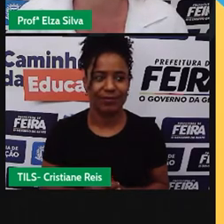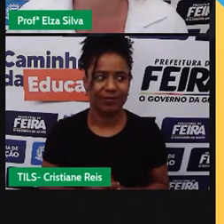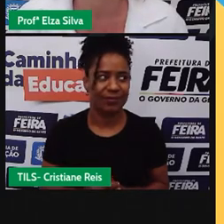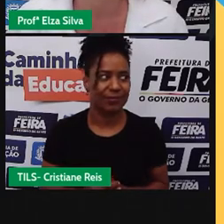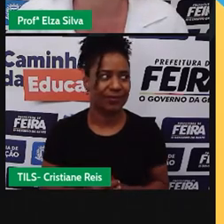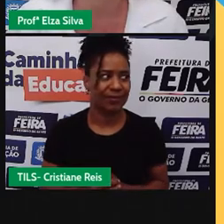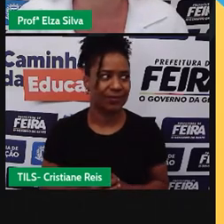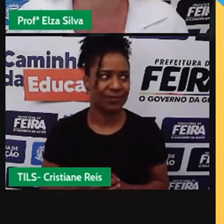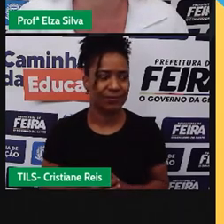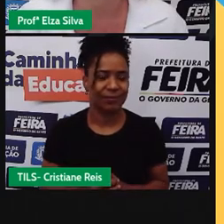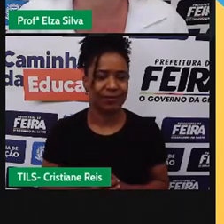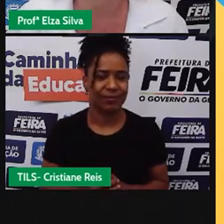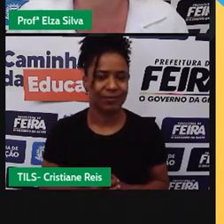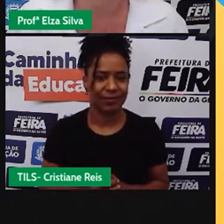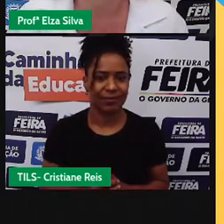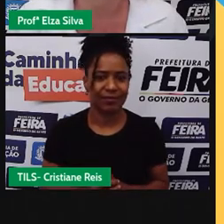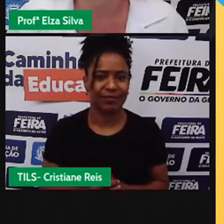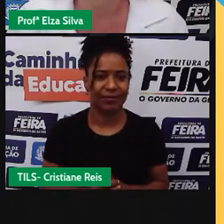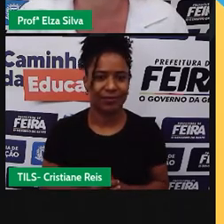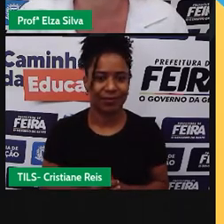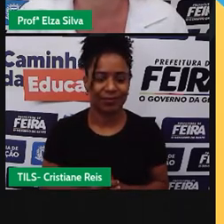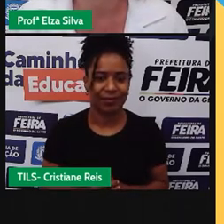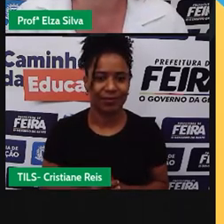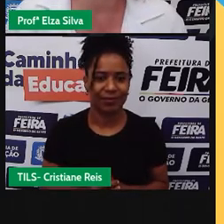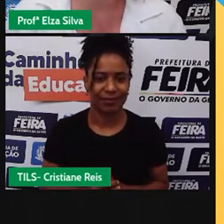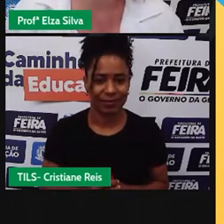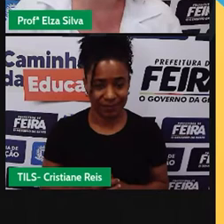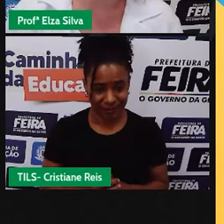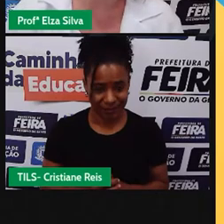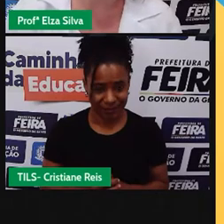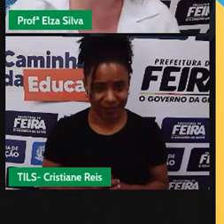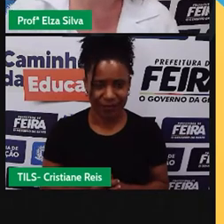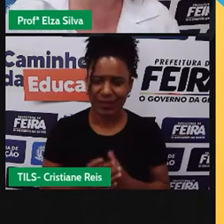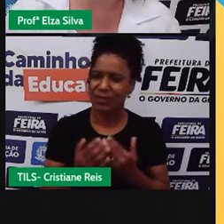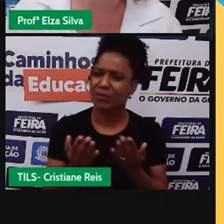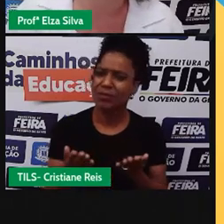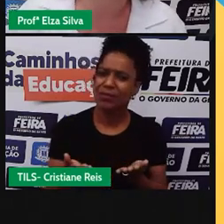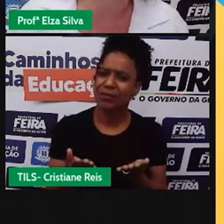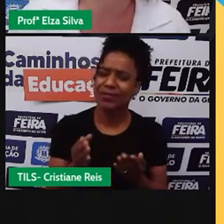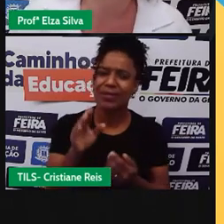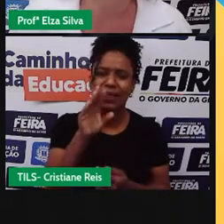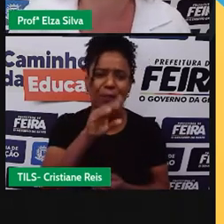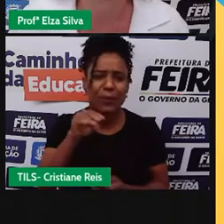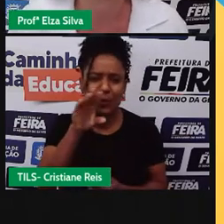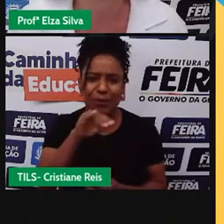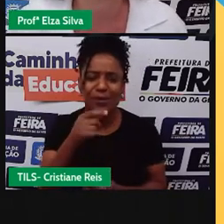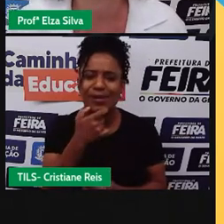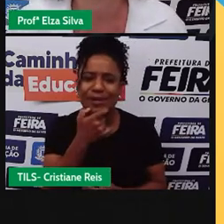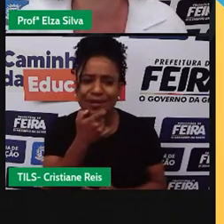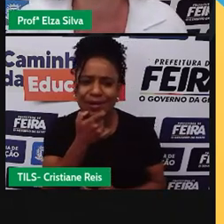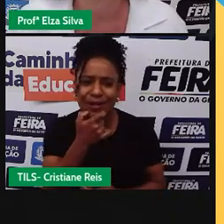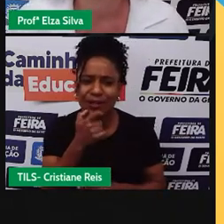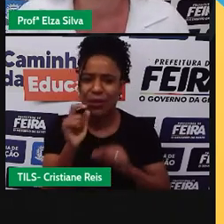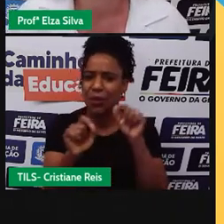415-6886 for more info. O que será que ele está solicitando neste anúncio?